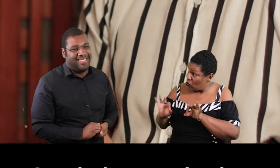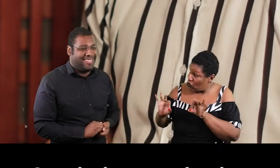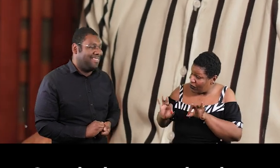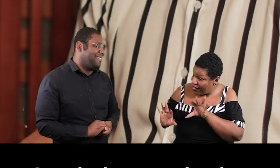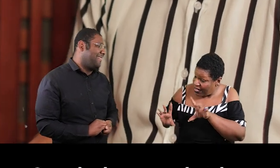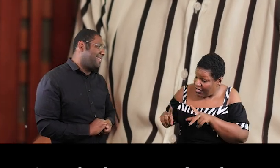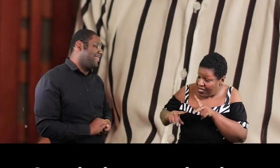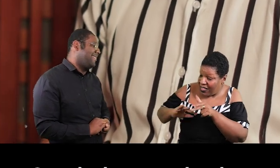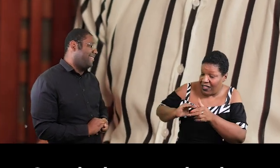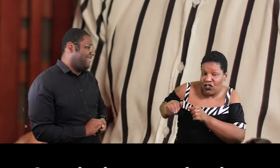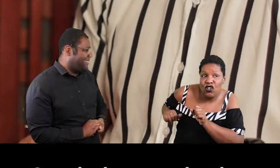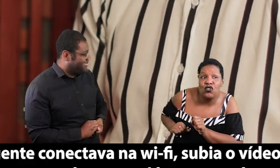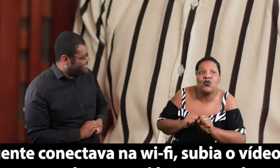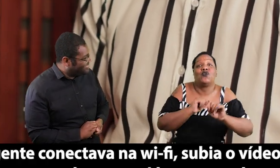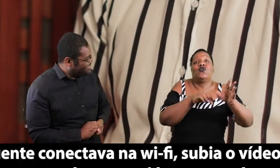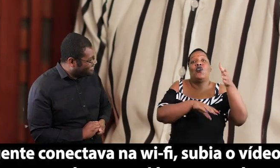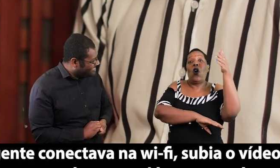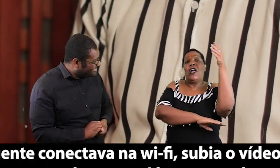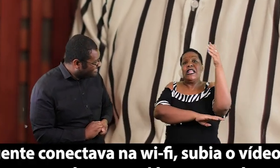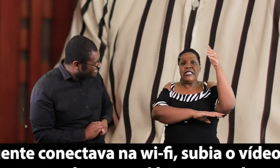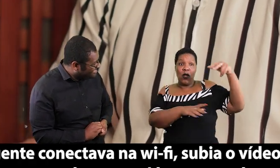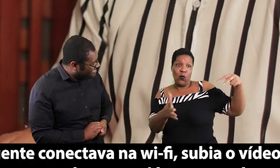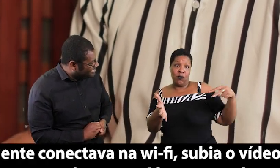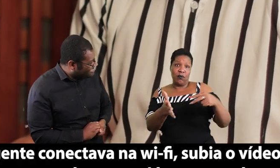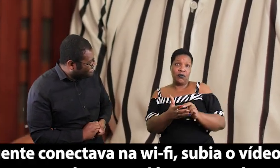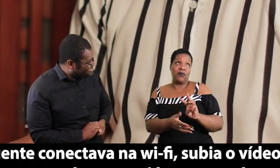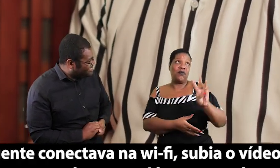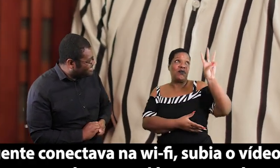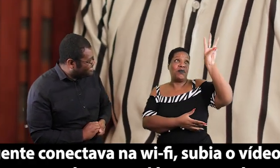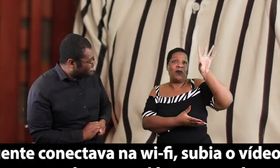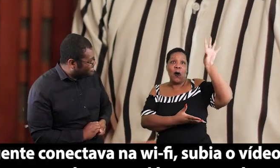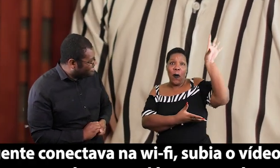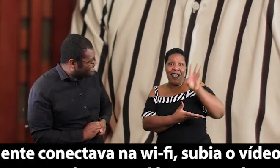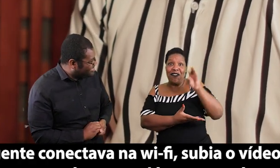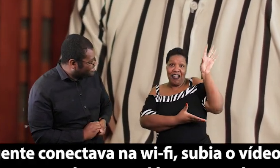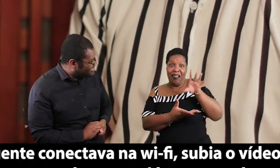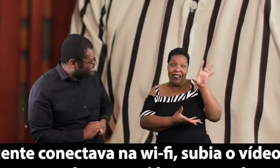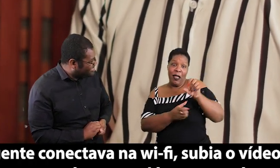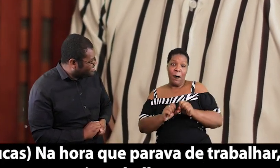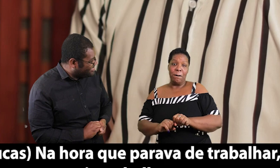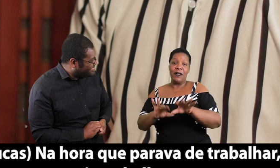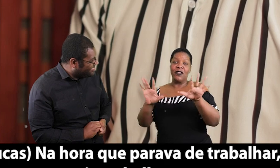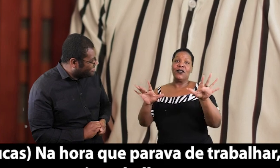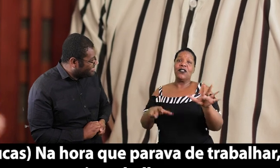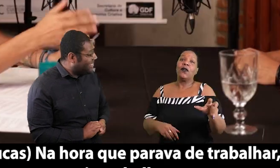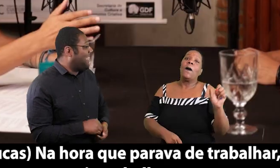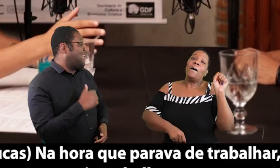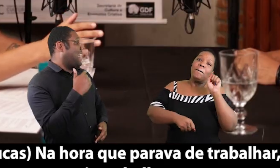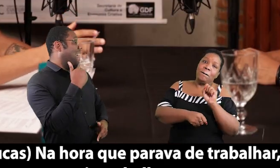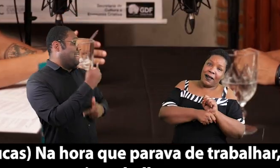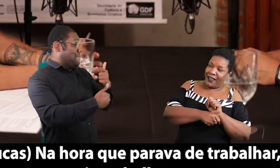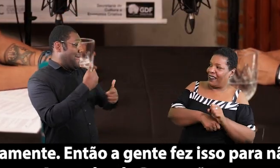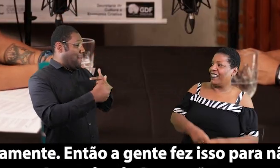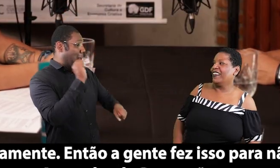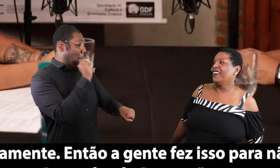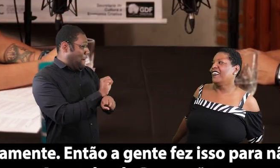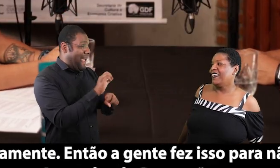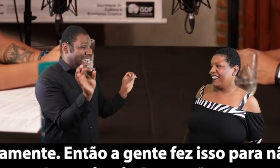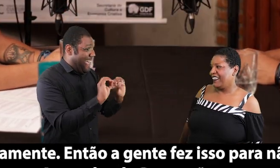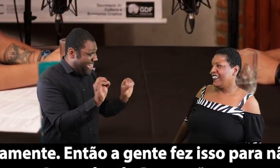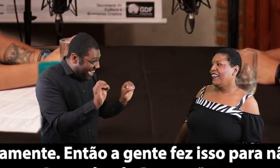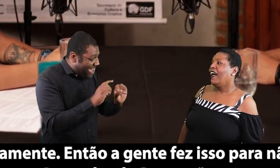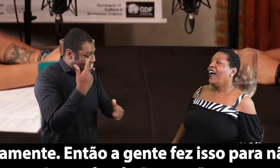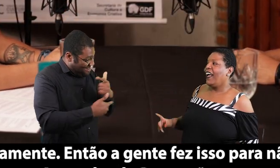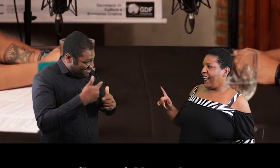Quando chegava no hotel, a gente conectava no Wi-Fi e subia o vídeo pra poder ter vídeo no canal. Na hora que parava de trabalhar, ia trabalhar. Exatamente.